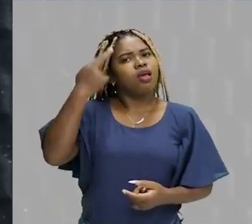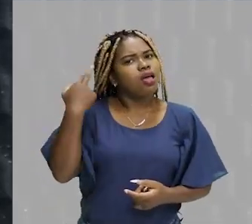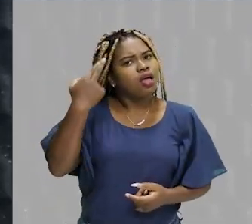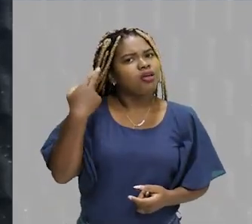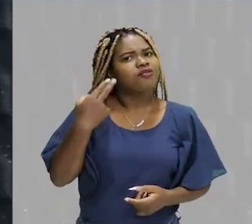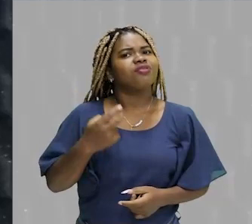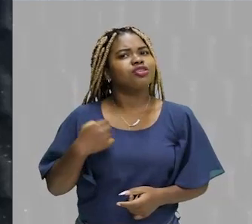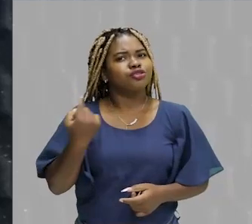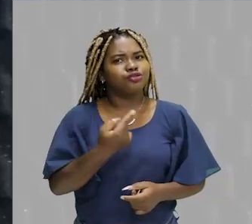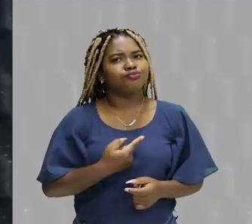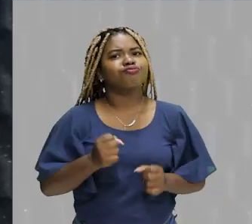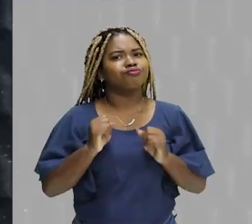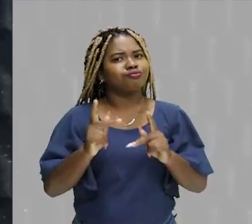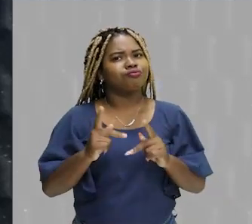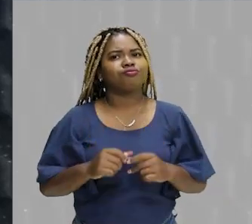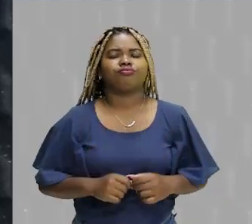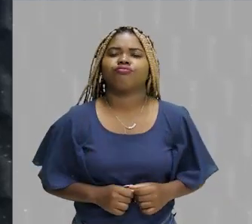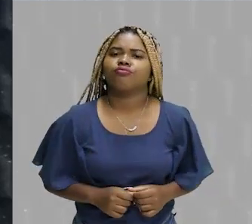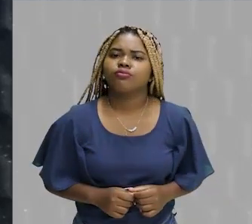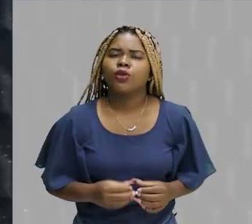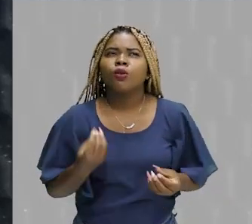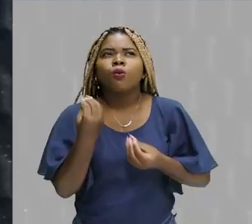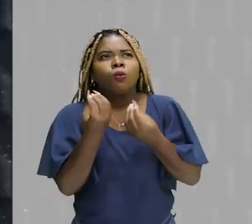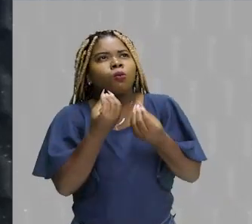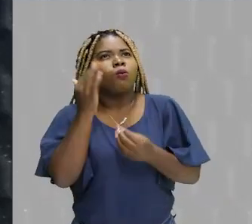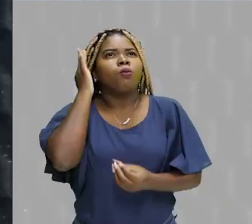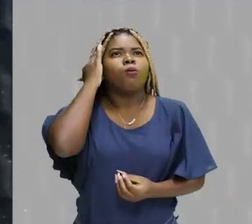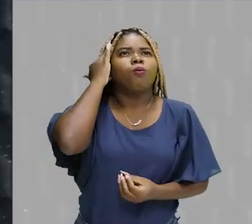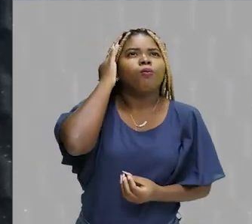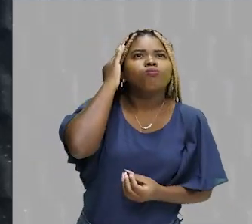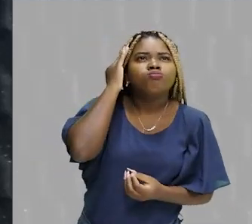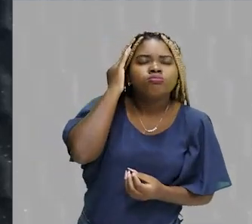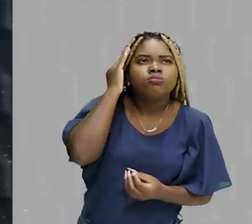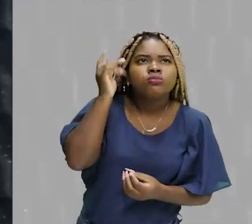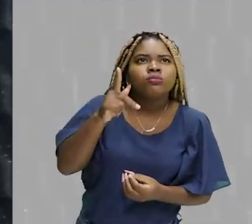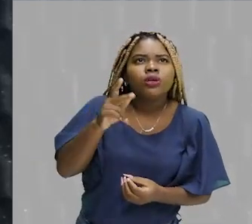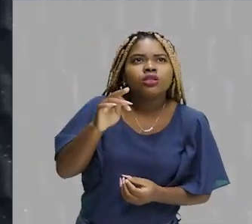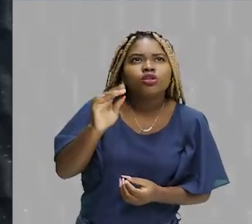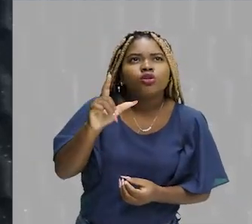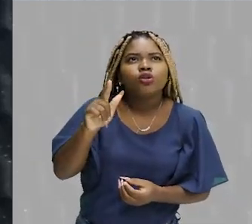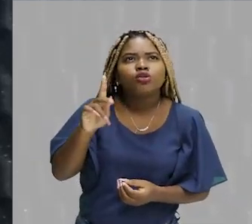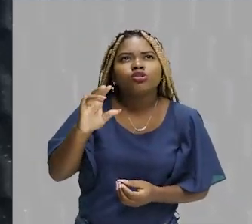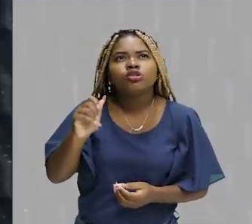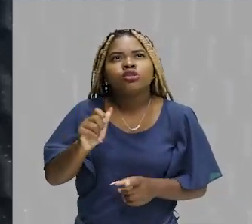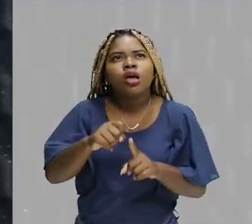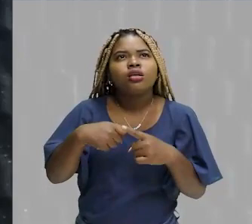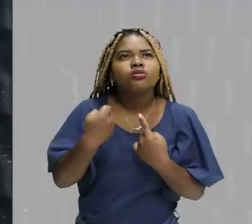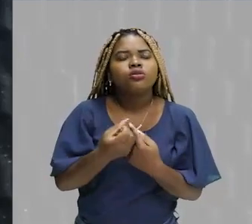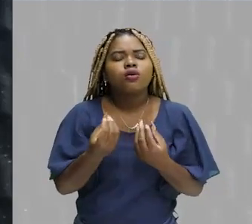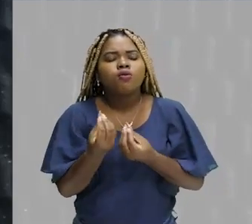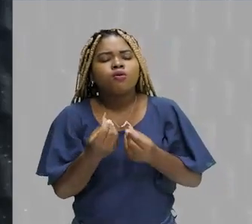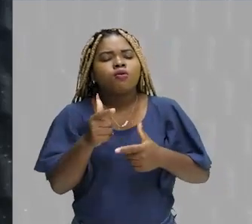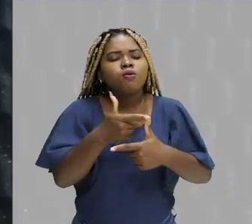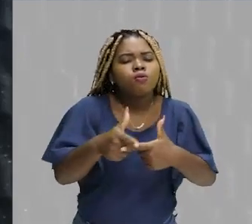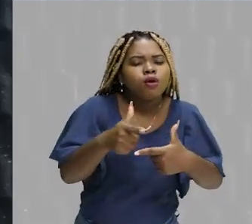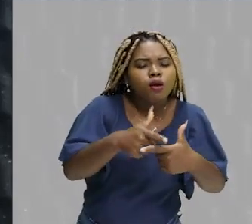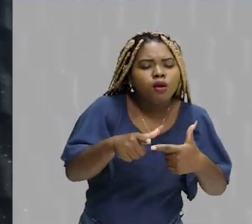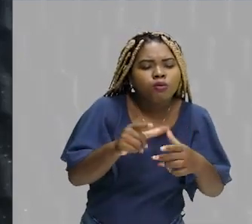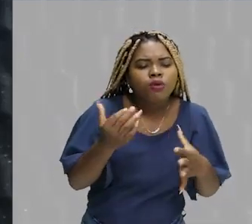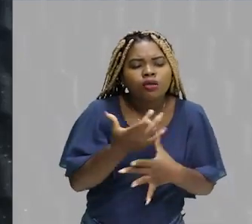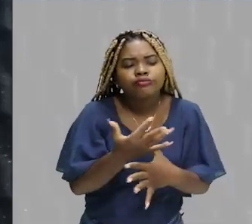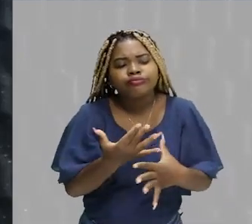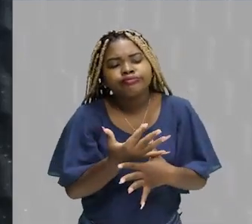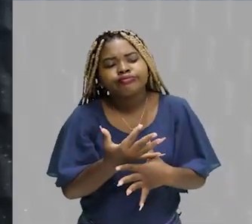só. Como é que a gente vai entender a patologia social como um problema urbano, lá para o